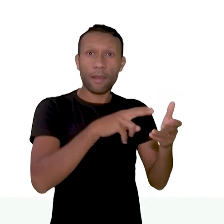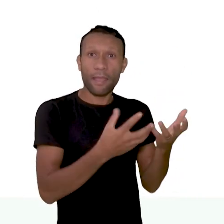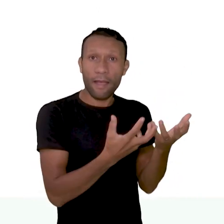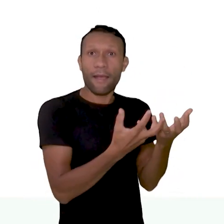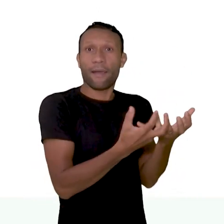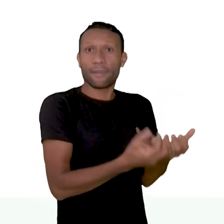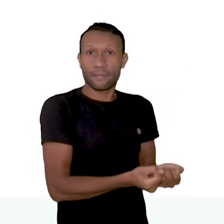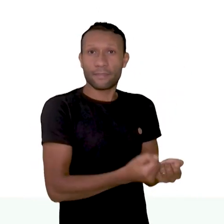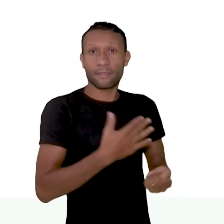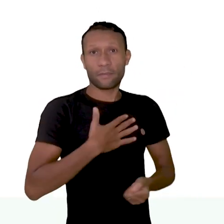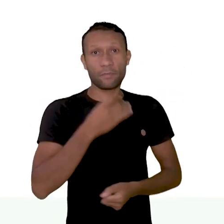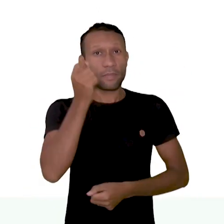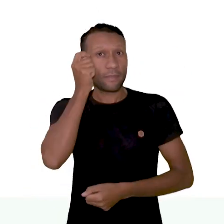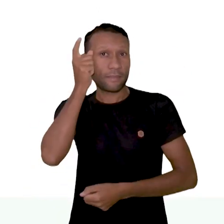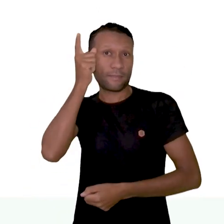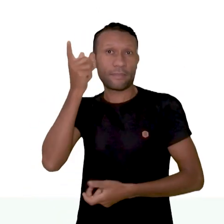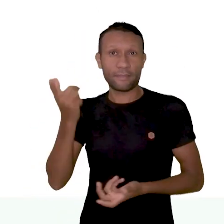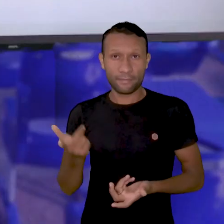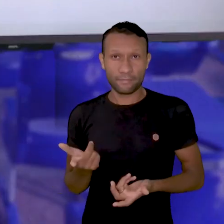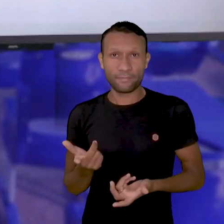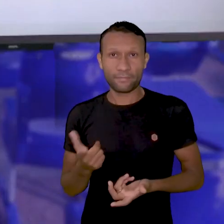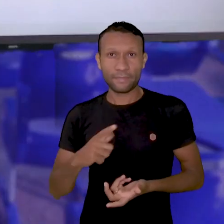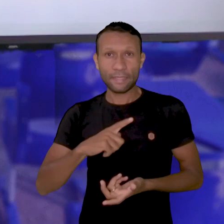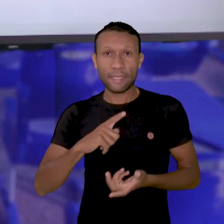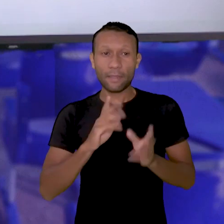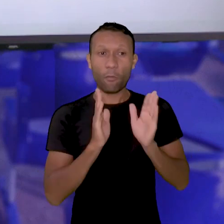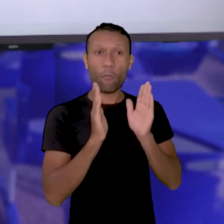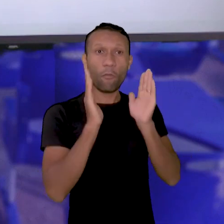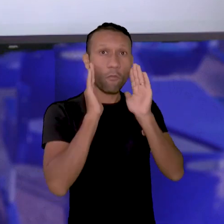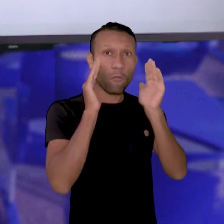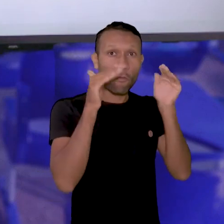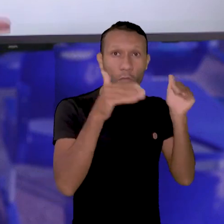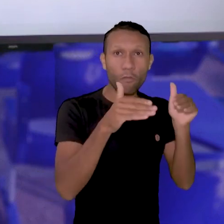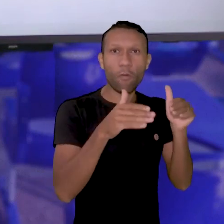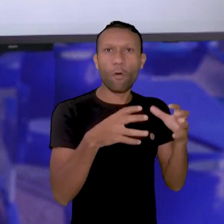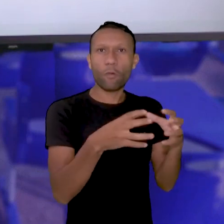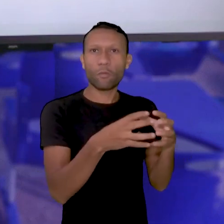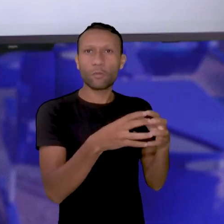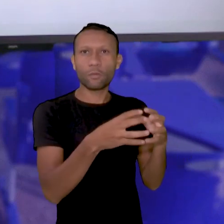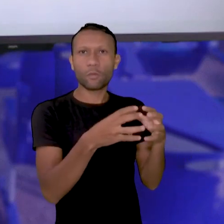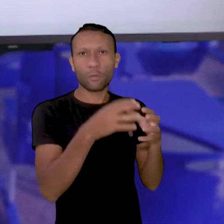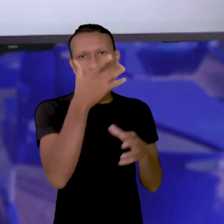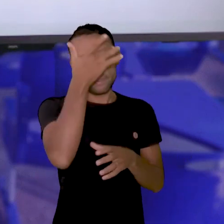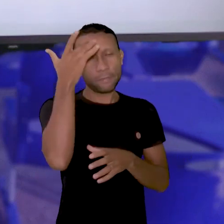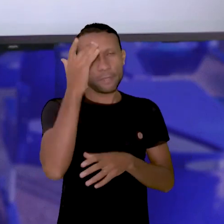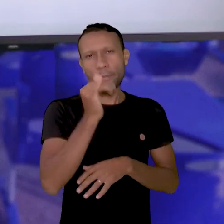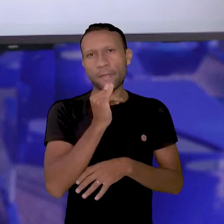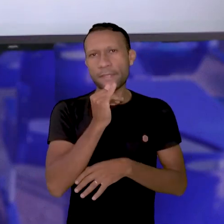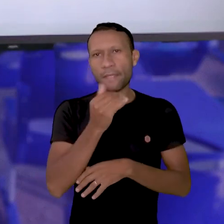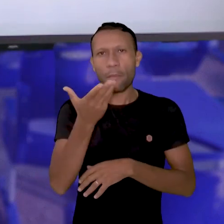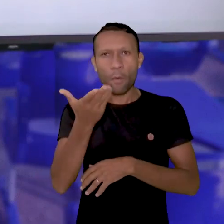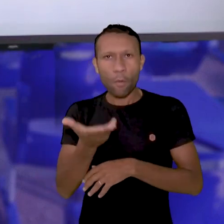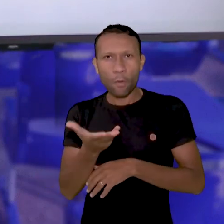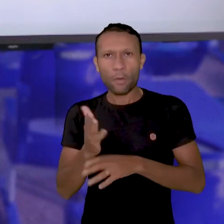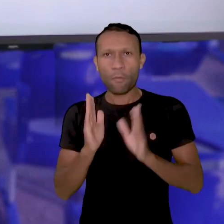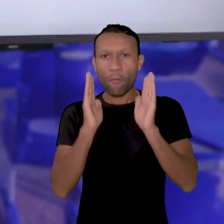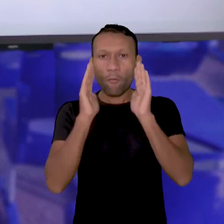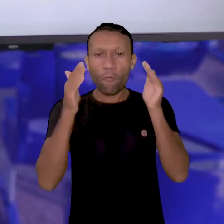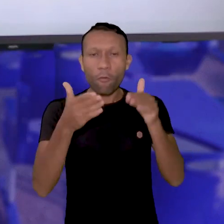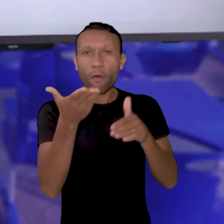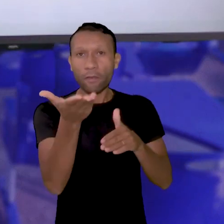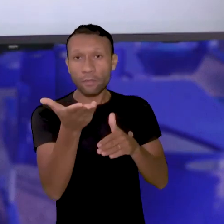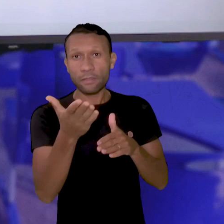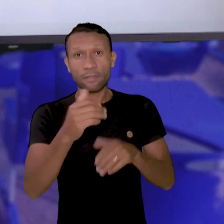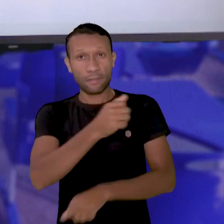as ideias. Ou seja, a gente deve ter um público-alvo, né? Por exemplo, eu estou aqui dando a minha aula e eu tenho o meu público-alvo, que são vocês,